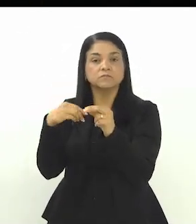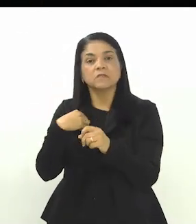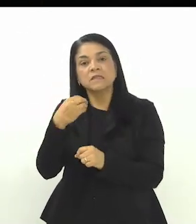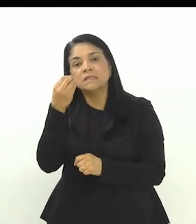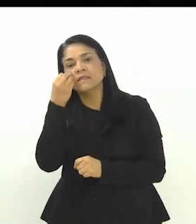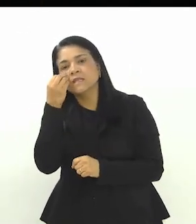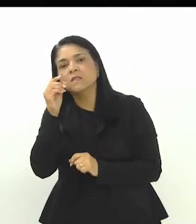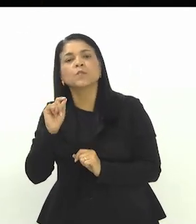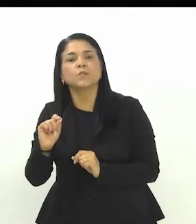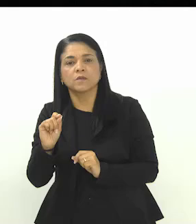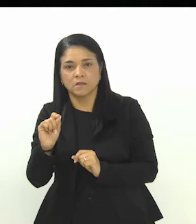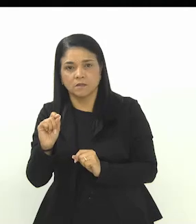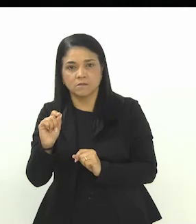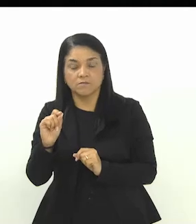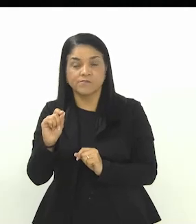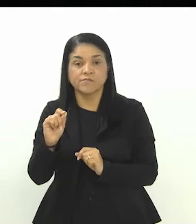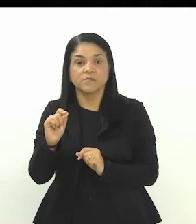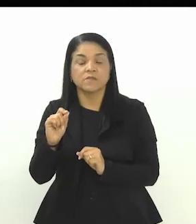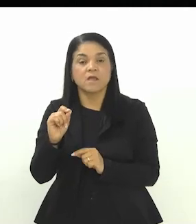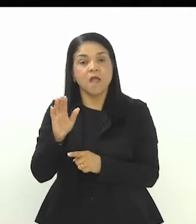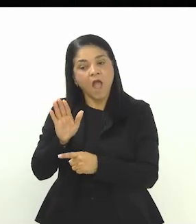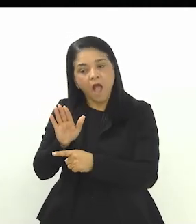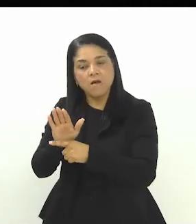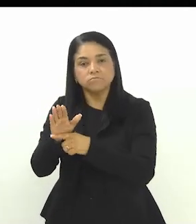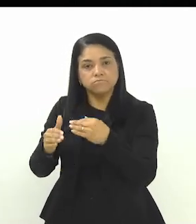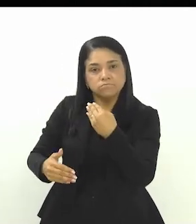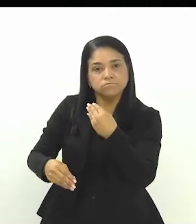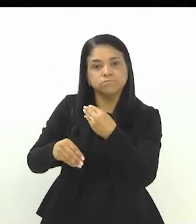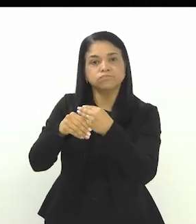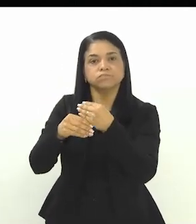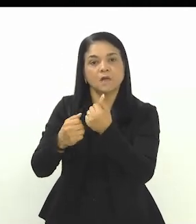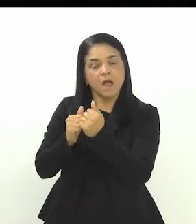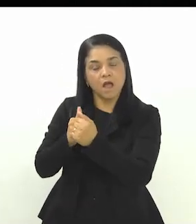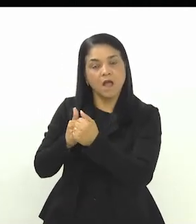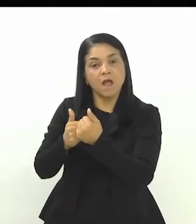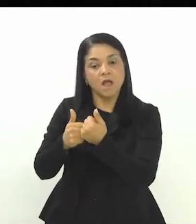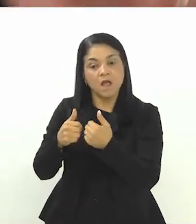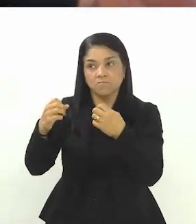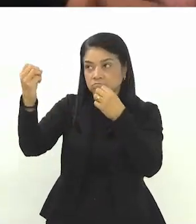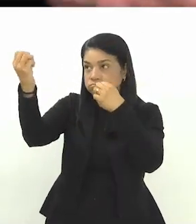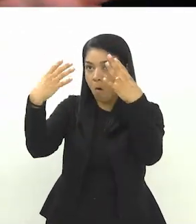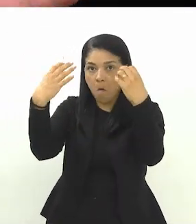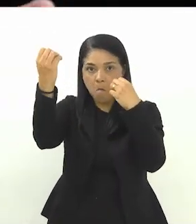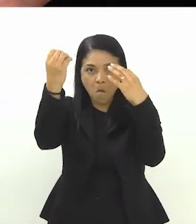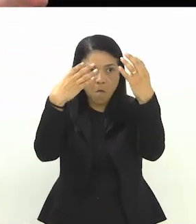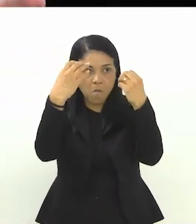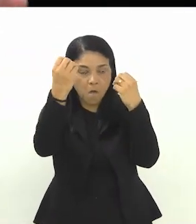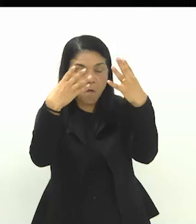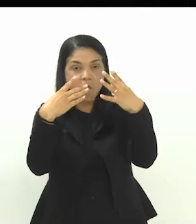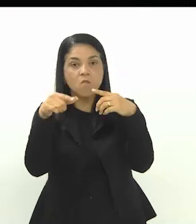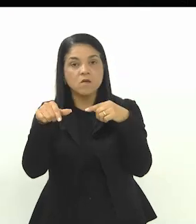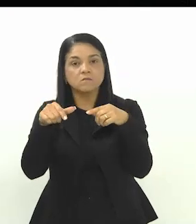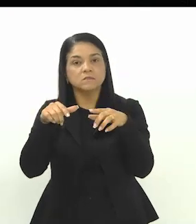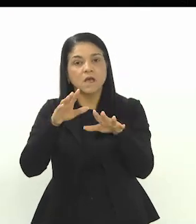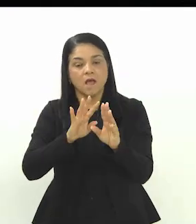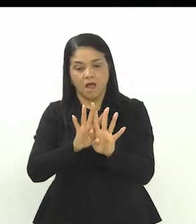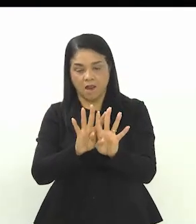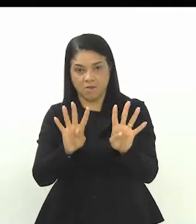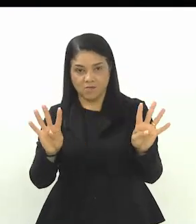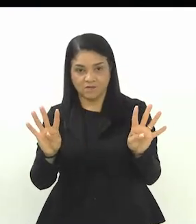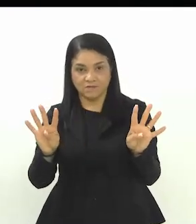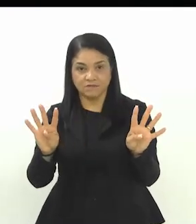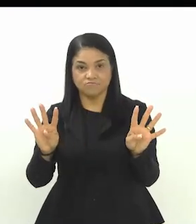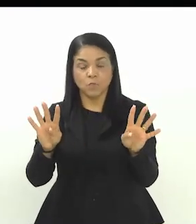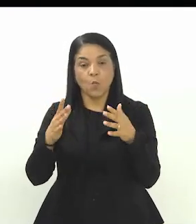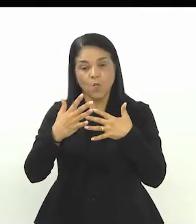E o que a gente tenta fazer é aumentar a nossa condição só naquela alegoria para tentar dar